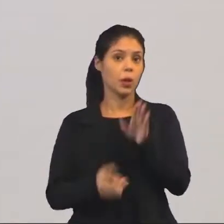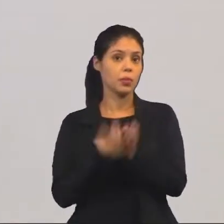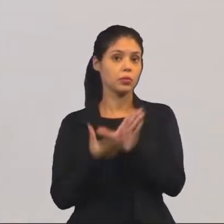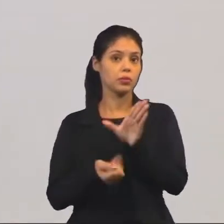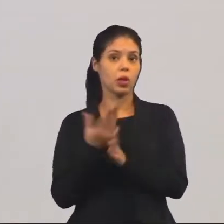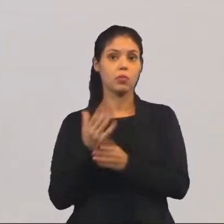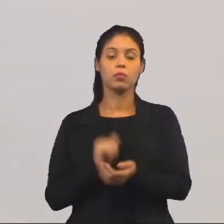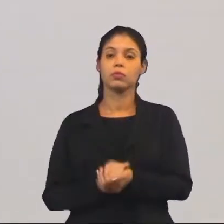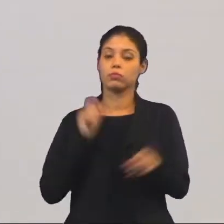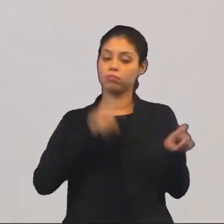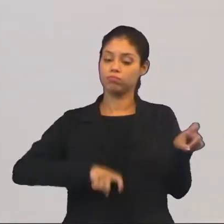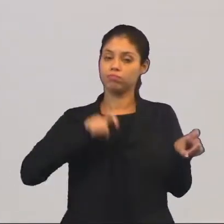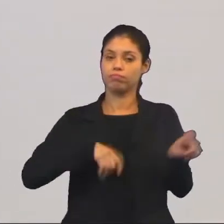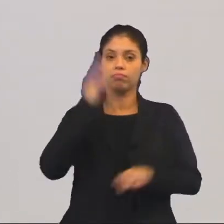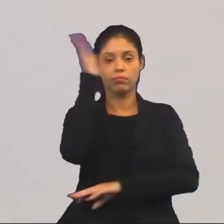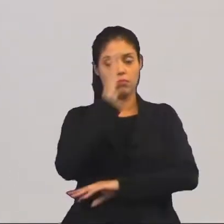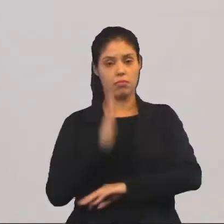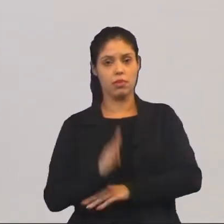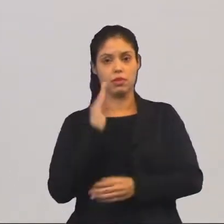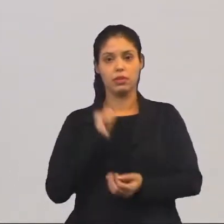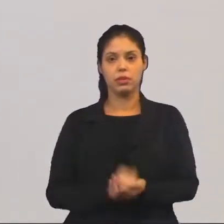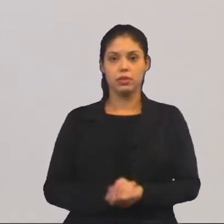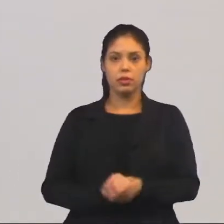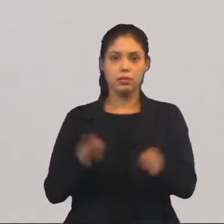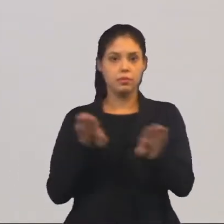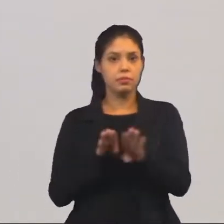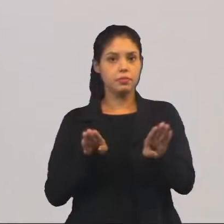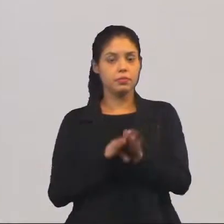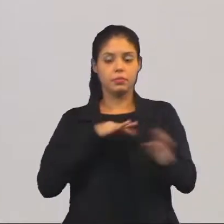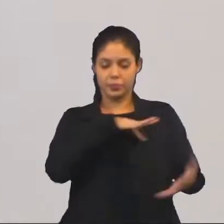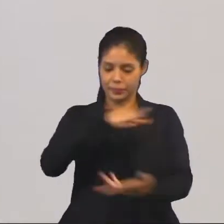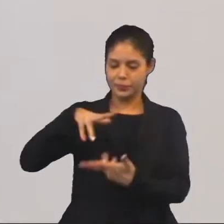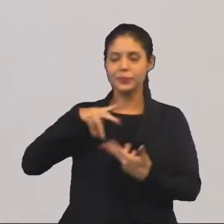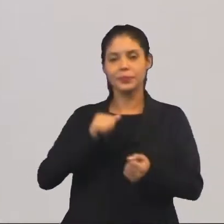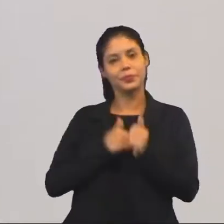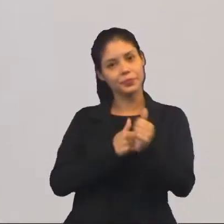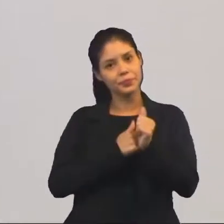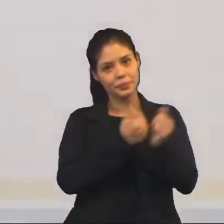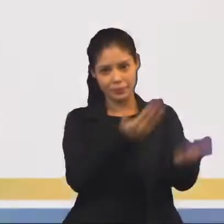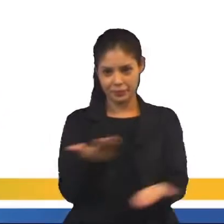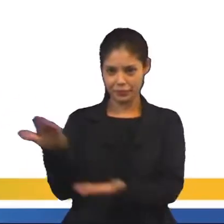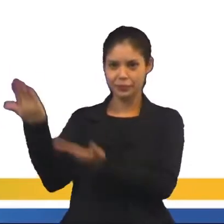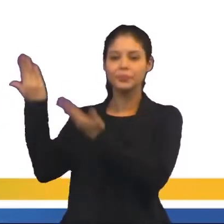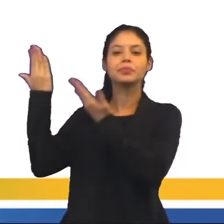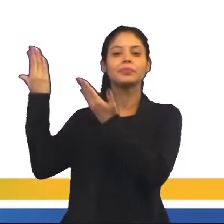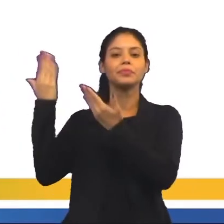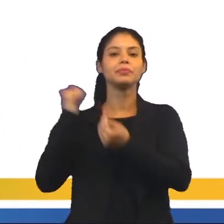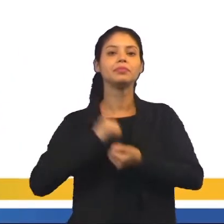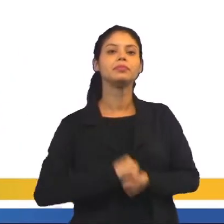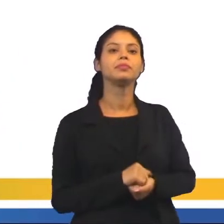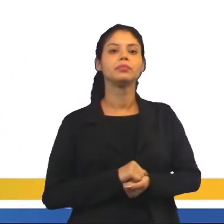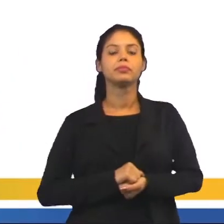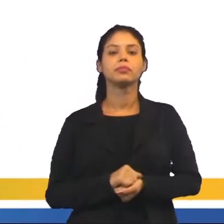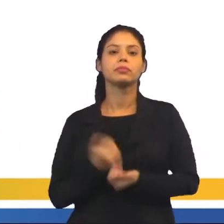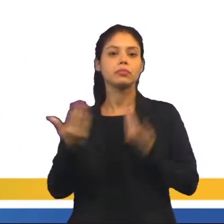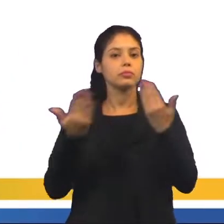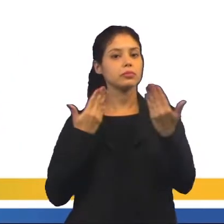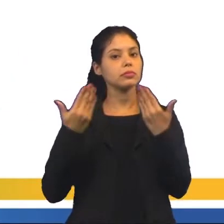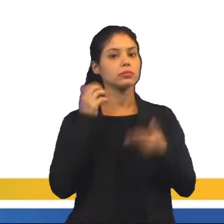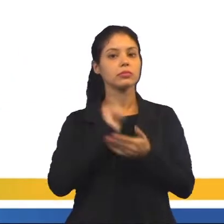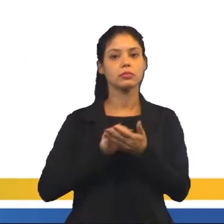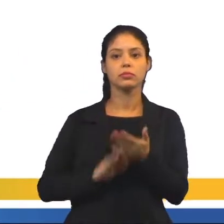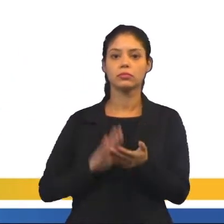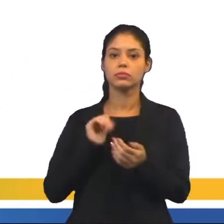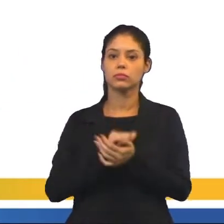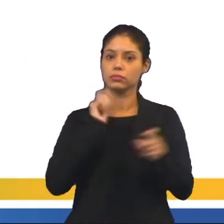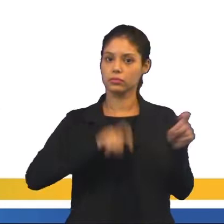produção agropecuária no Brasil e também no mundo. Então acompanhe aí. Olha só, a relação